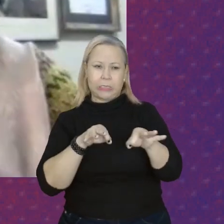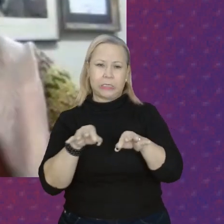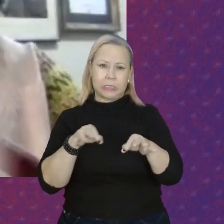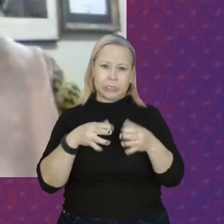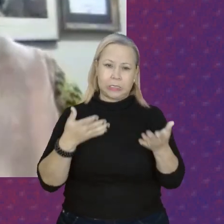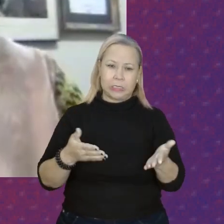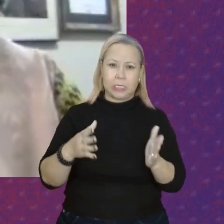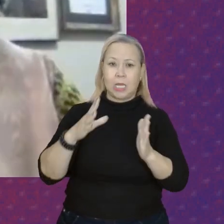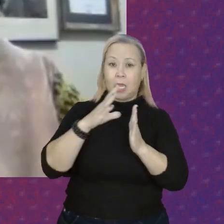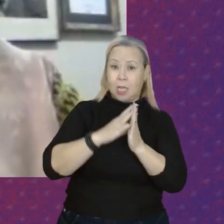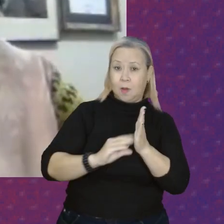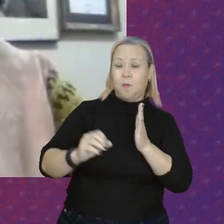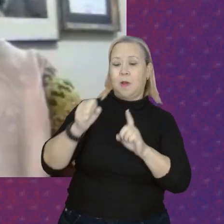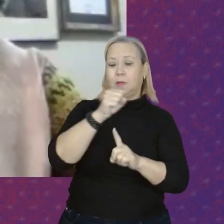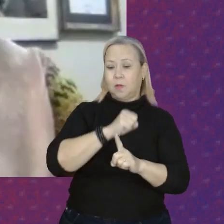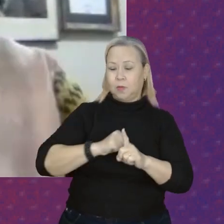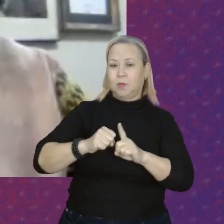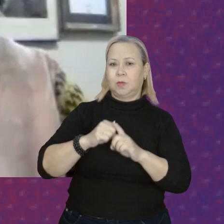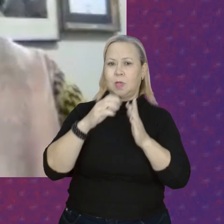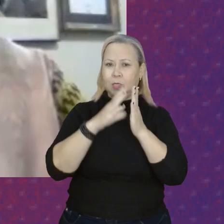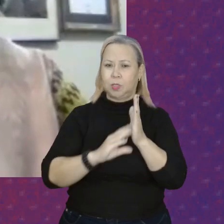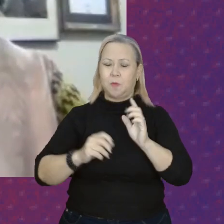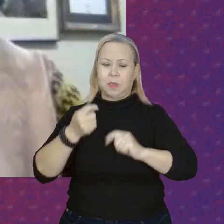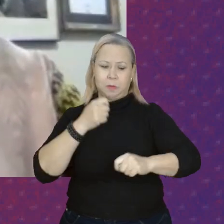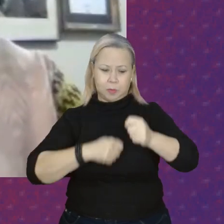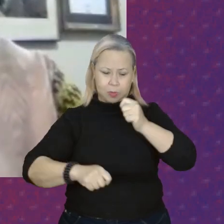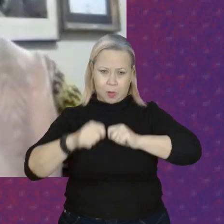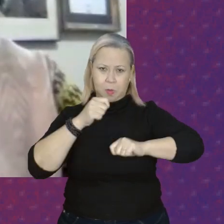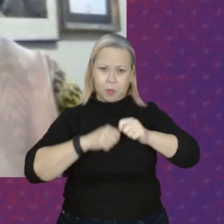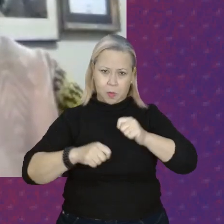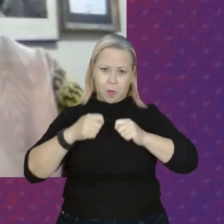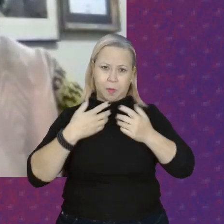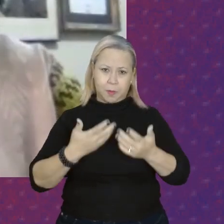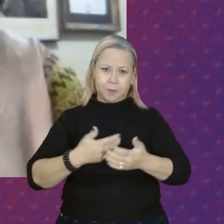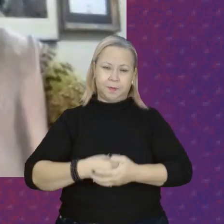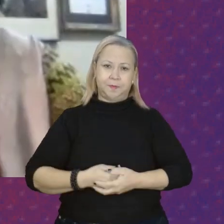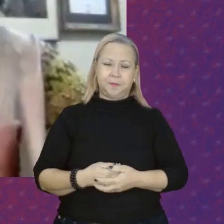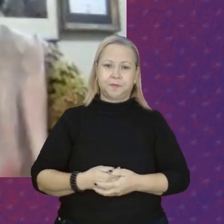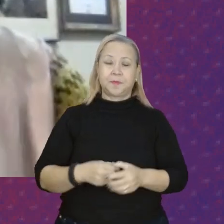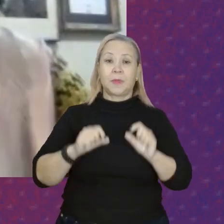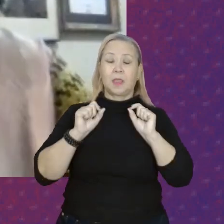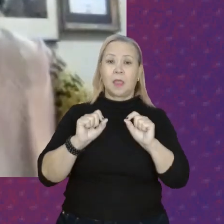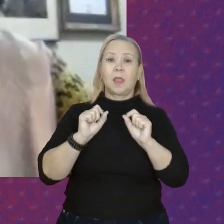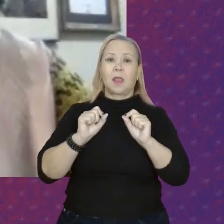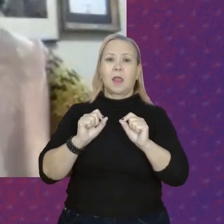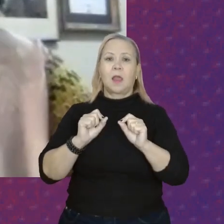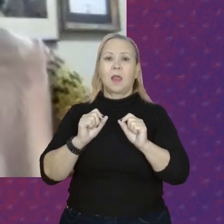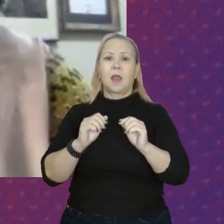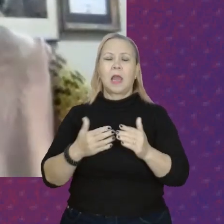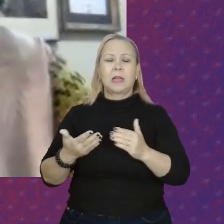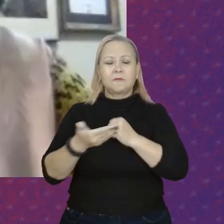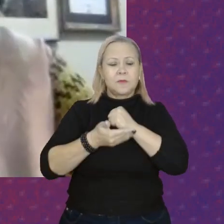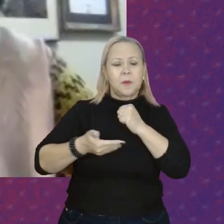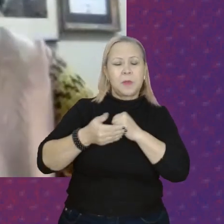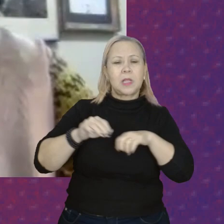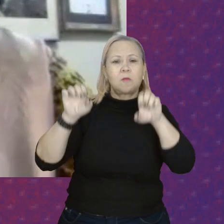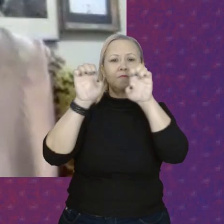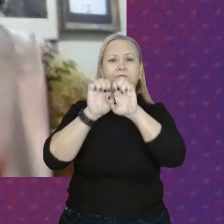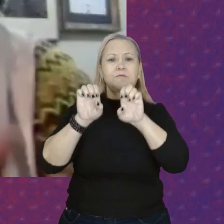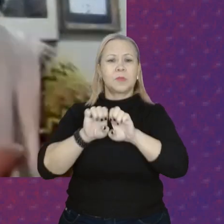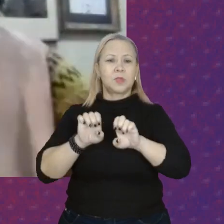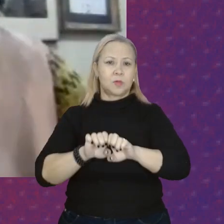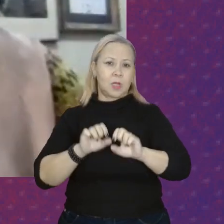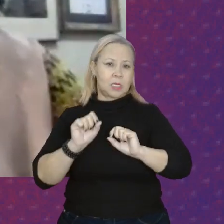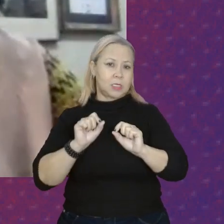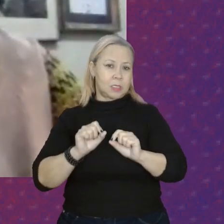de padrões sociais, de padrões econômicos, né? Ela foi fundamental para a estruturação